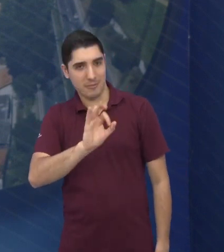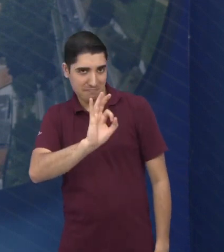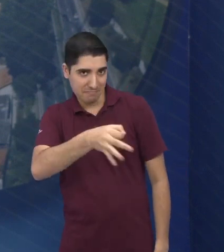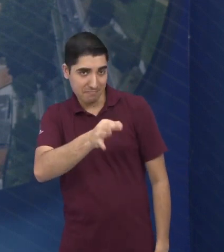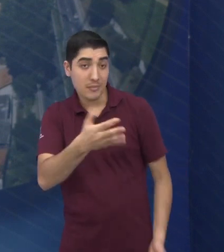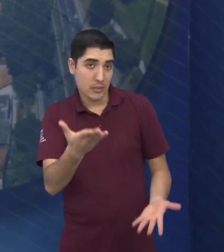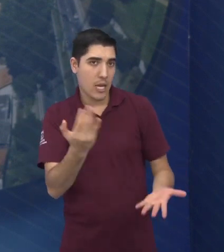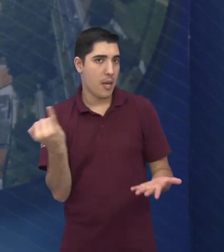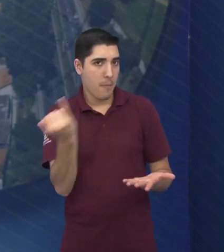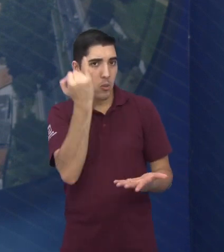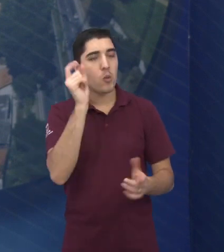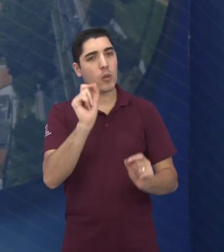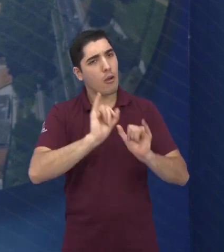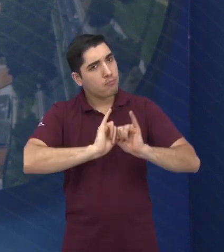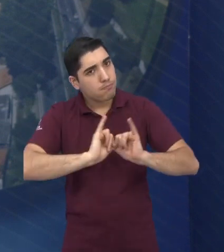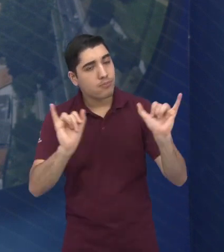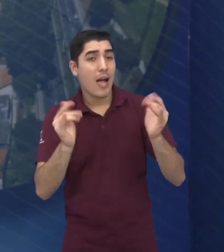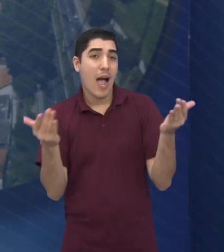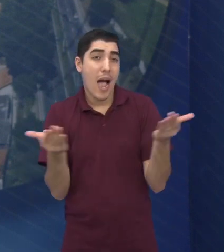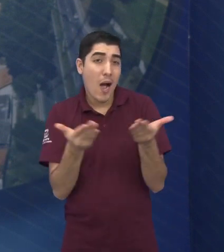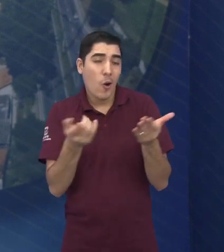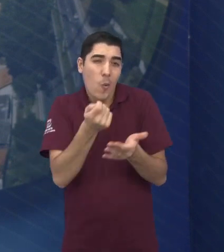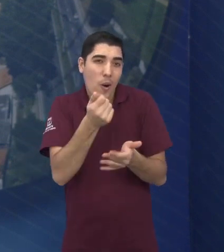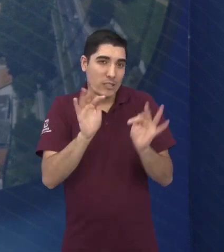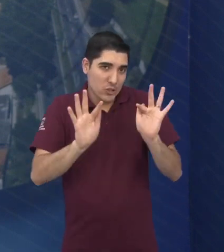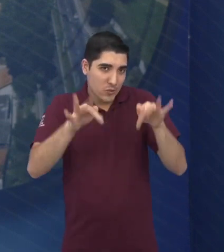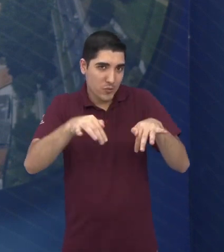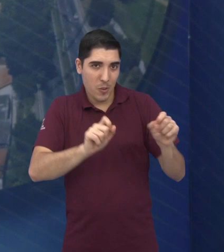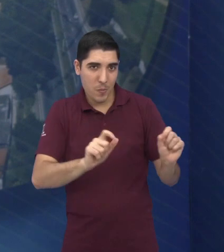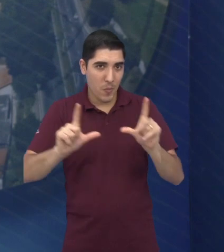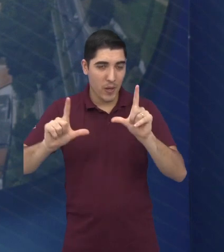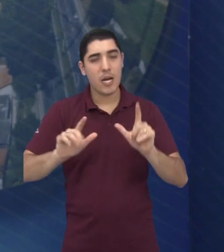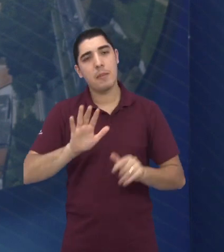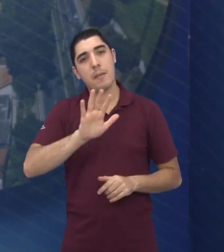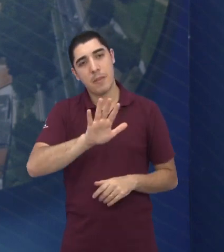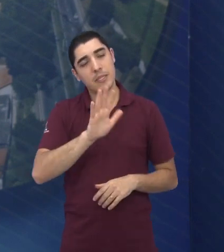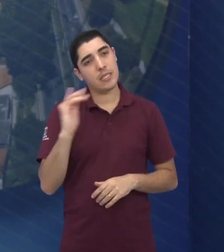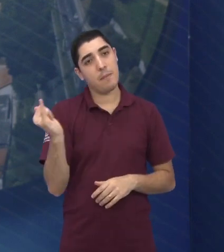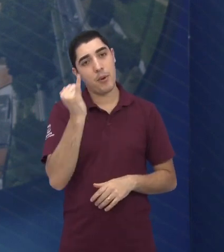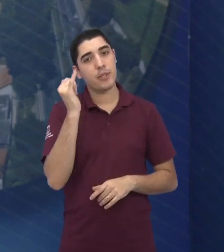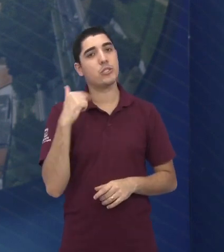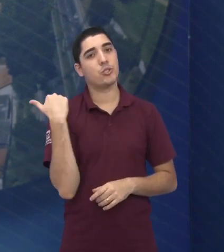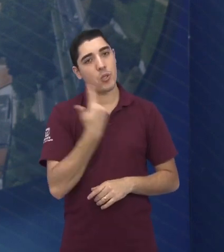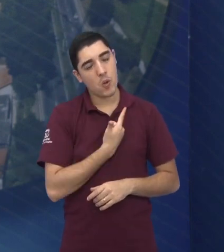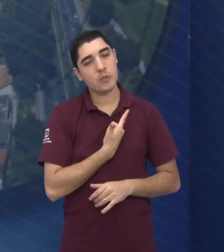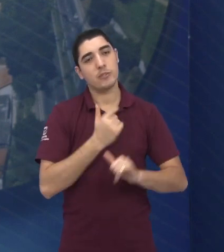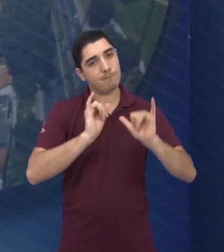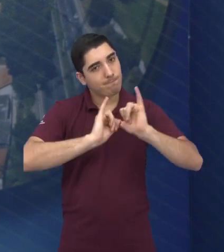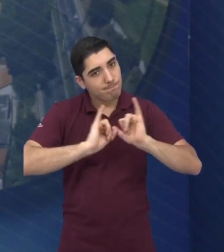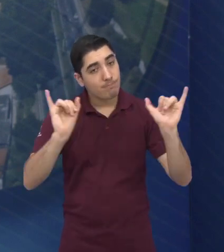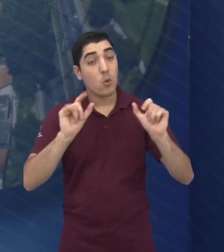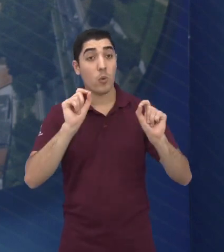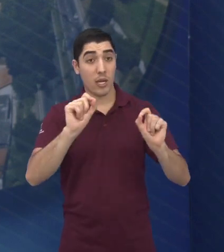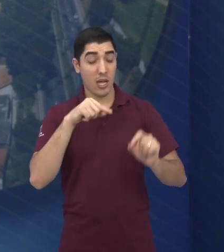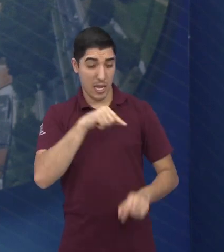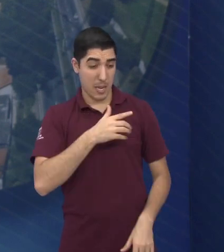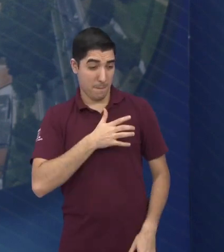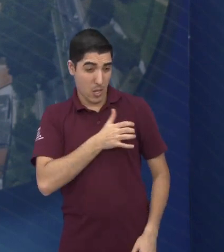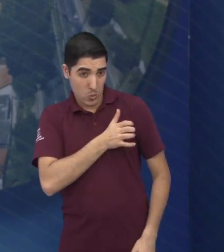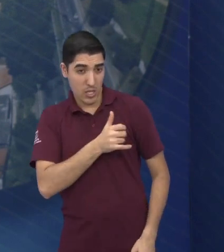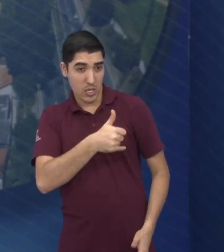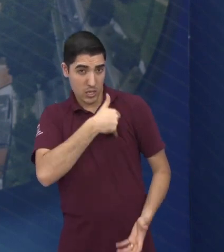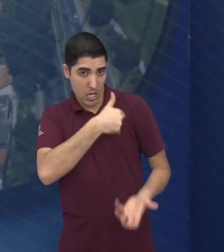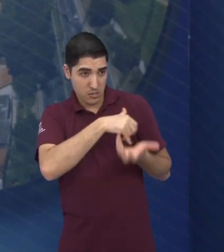importante a gente reforçar também, estamos chegando nos momentos finais do Diálogos, é importante a gente reforçar, gente, que etarismo é uma coisa